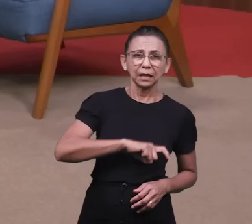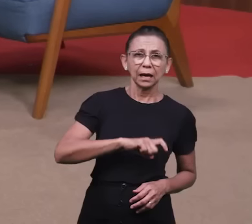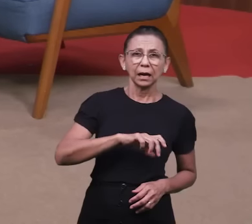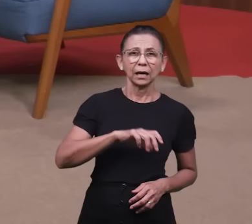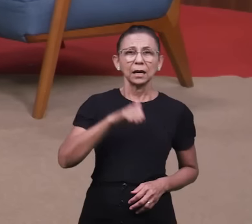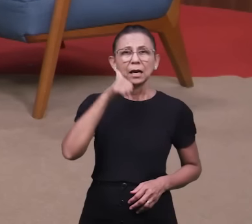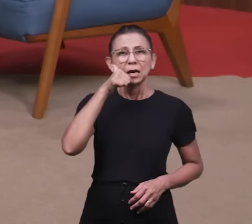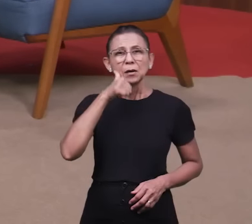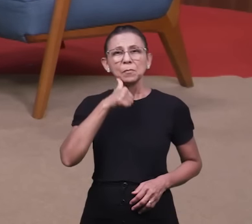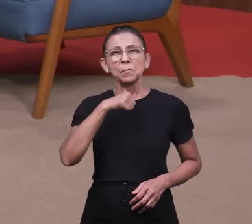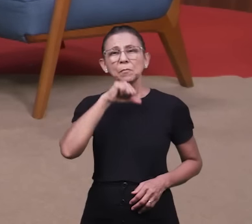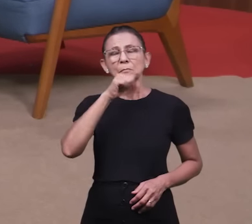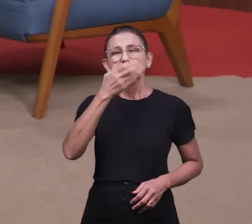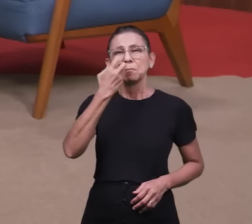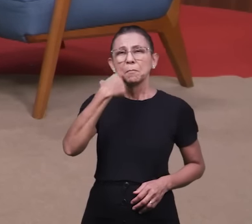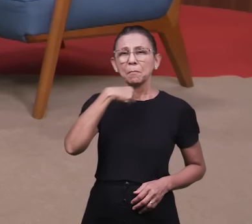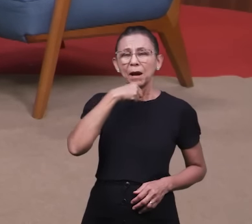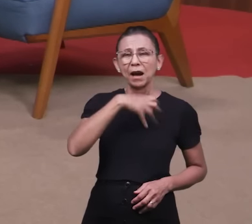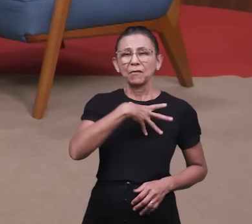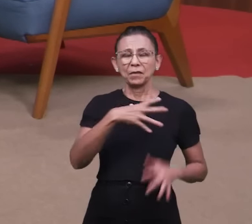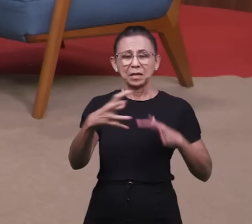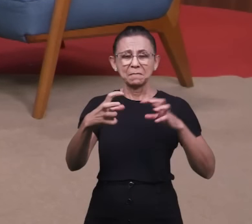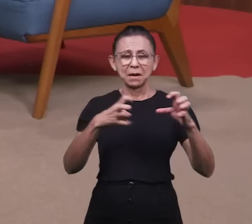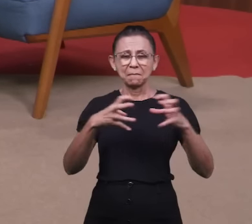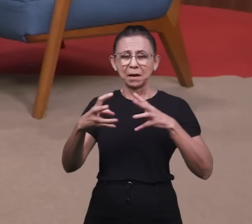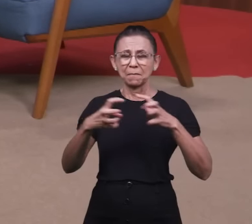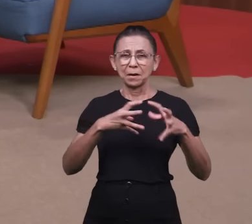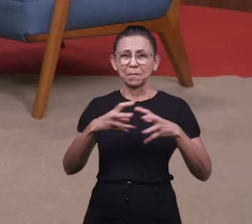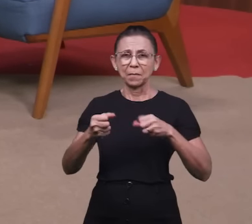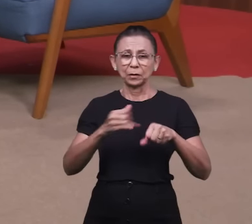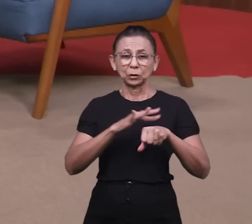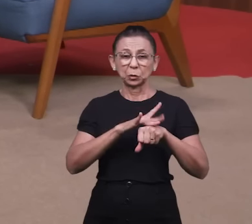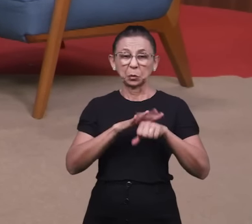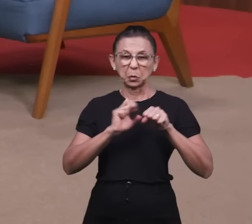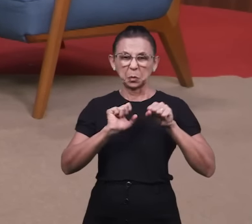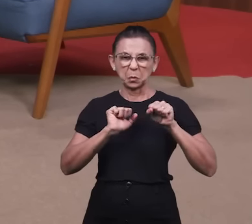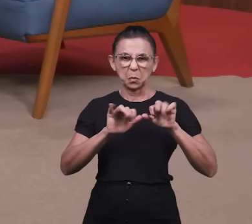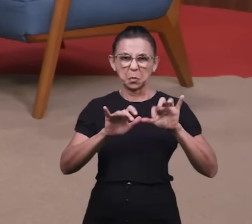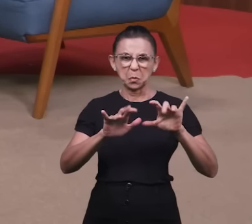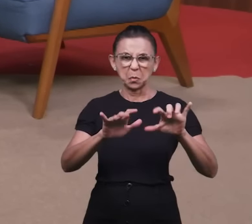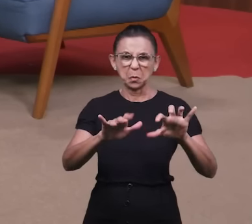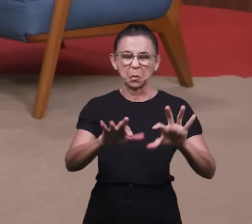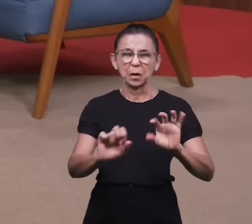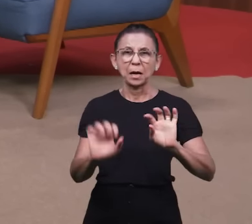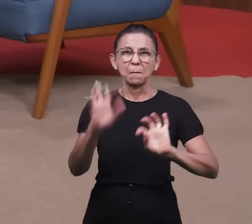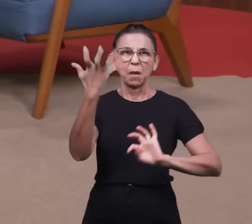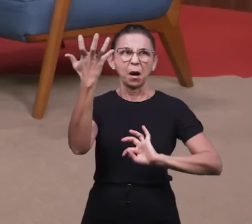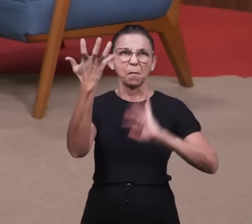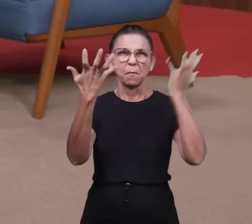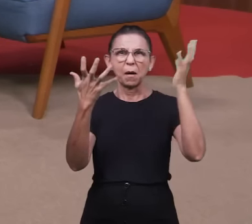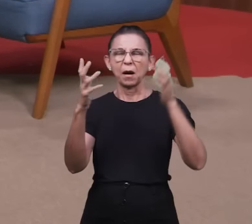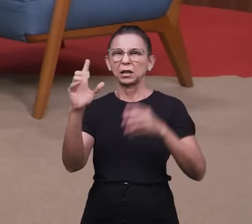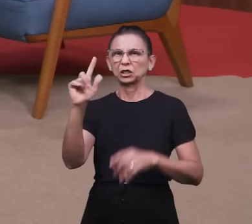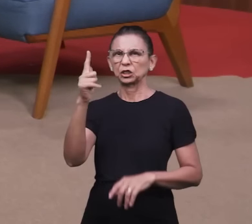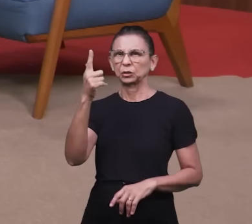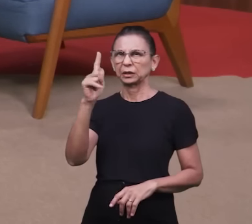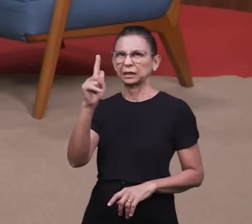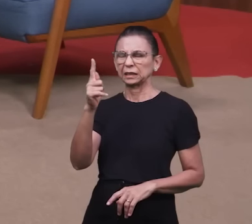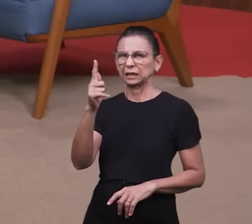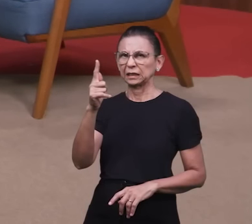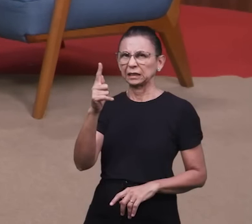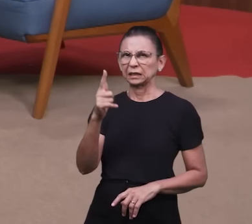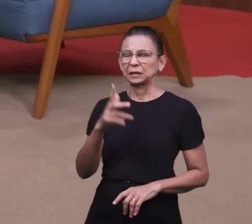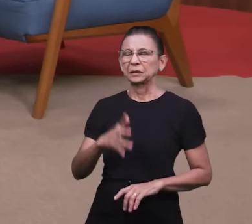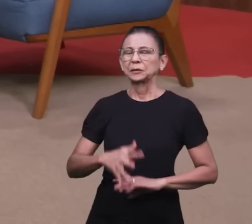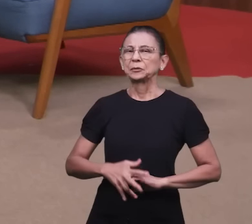contra pai as guerras pestes todos esses fenômenos de ao físico essas transformações